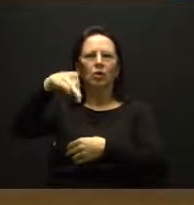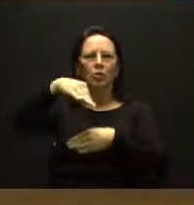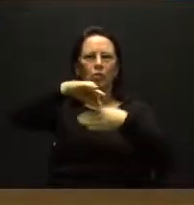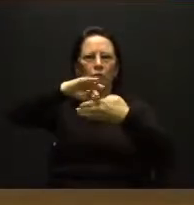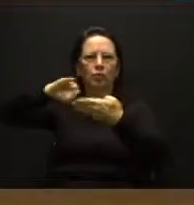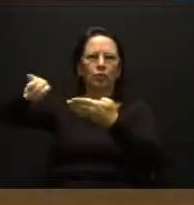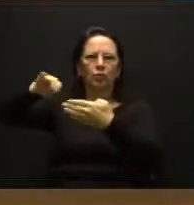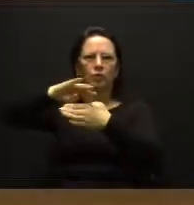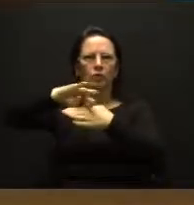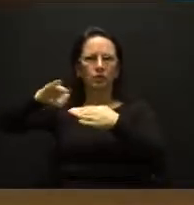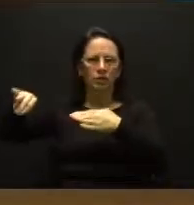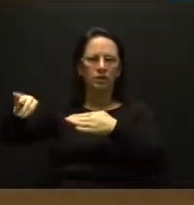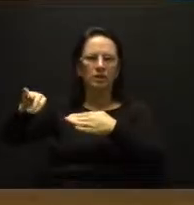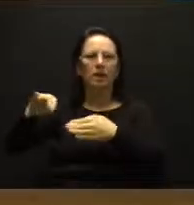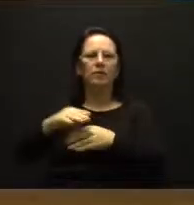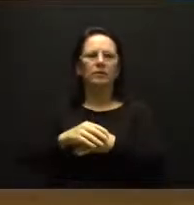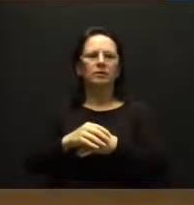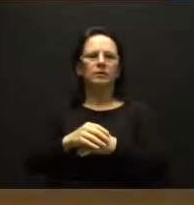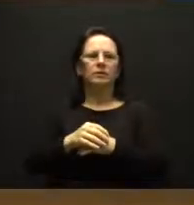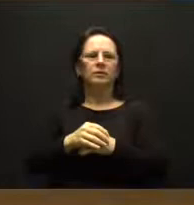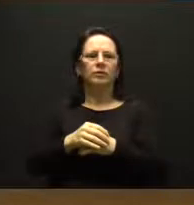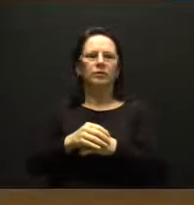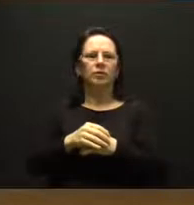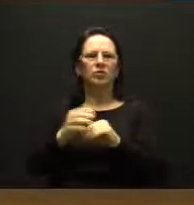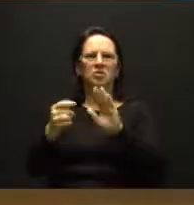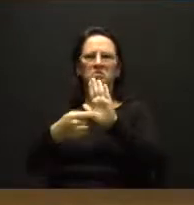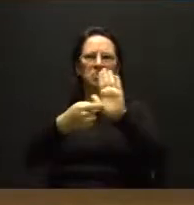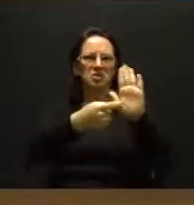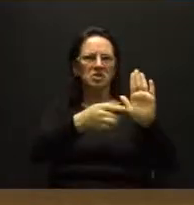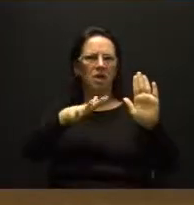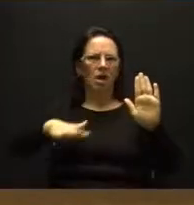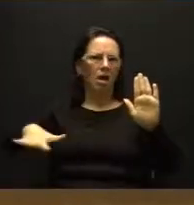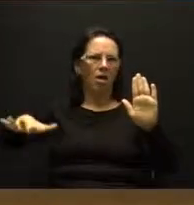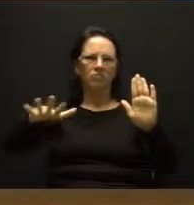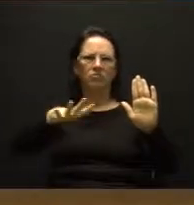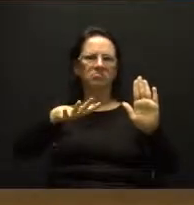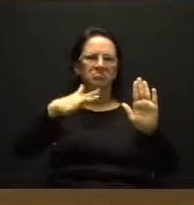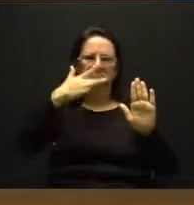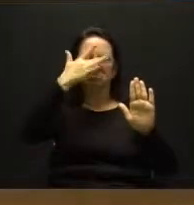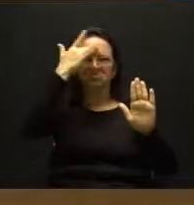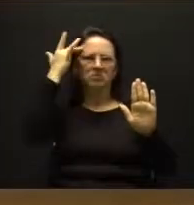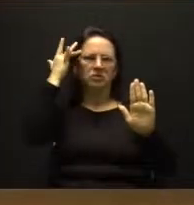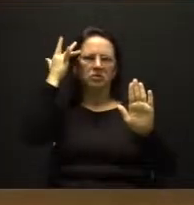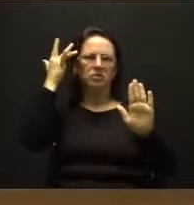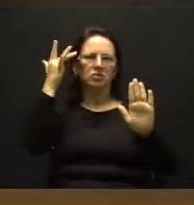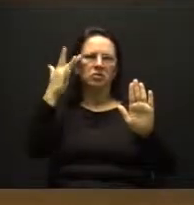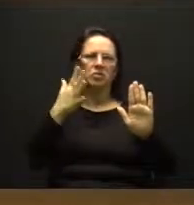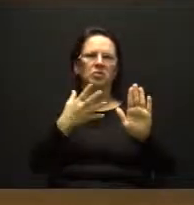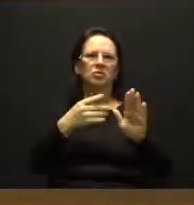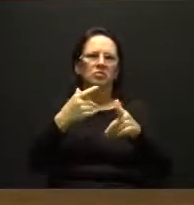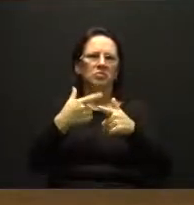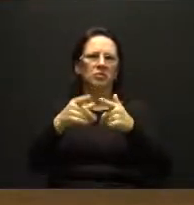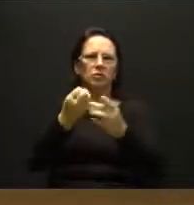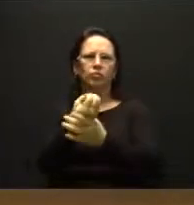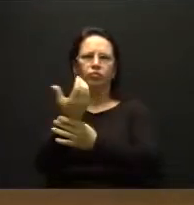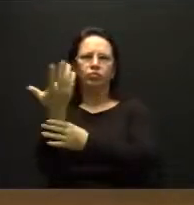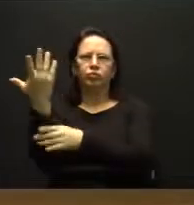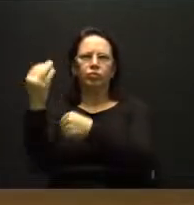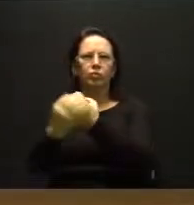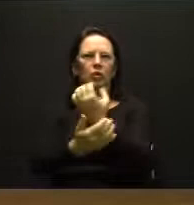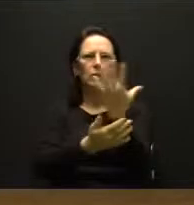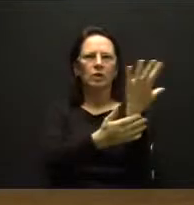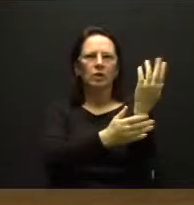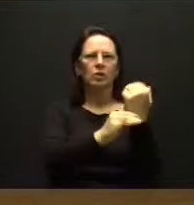do pat de container foi apresentada pelo município é nada sobre a questão ambiental sobre o impacto de vizinhança